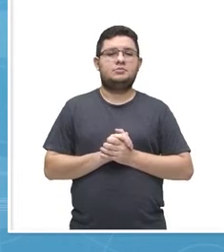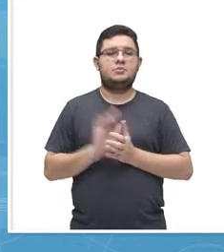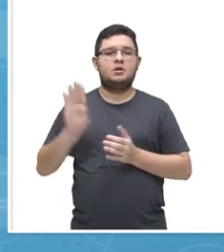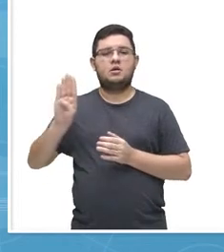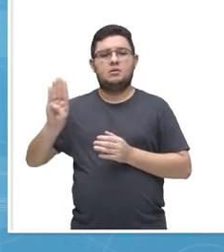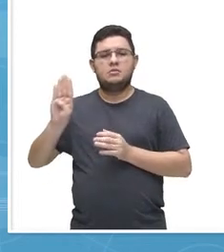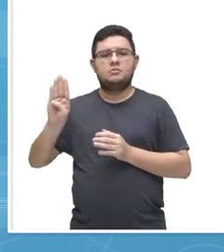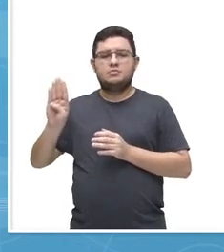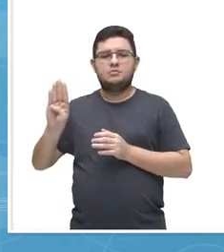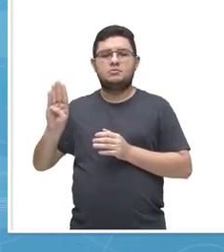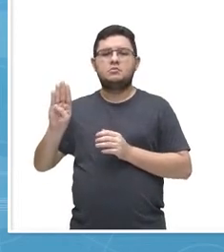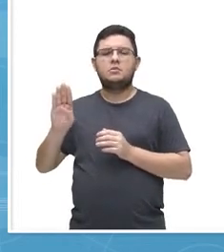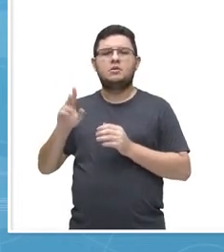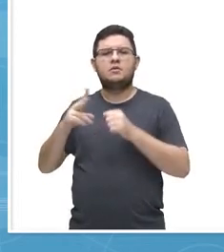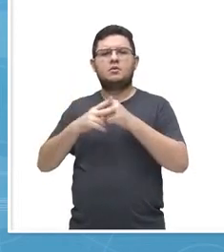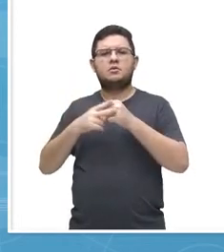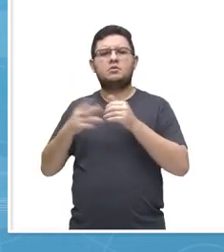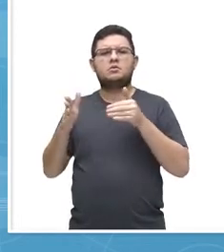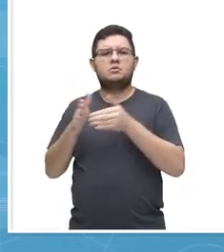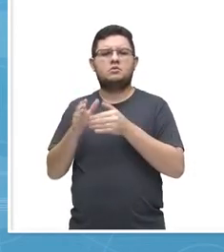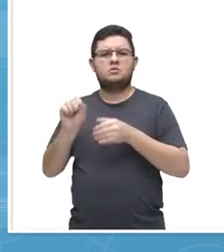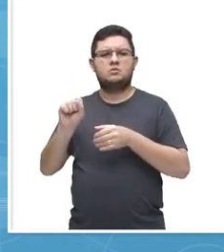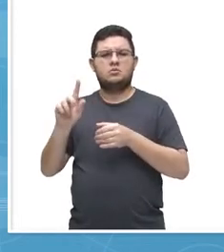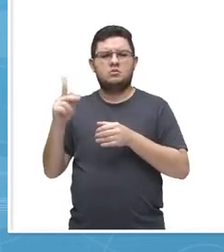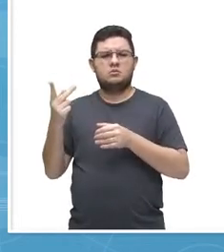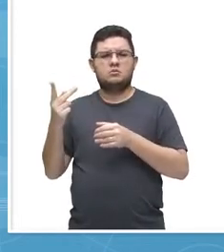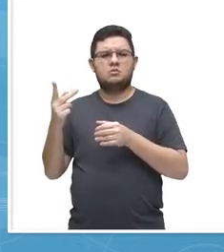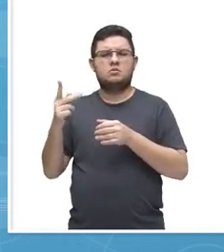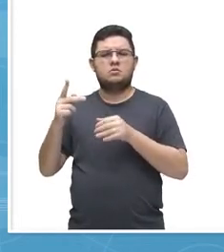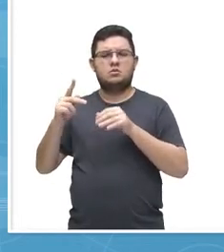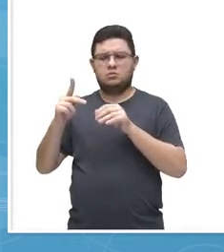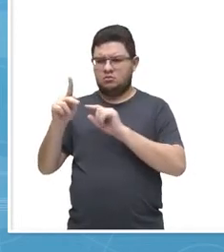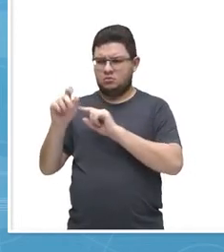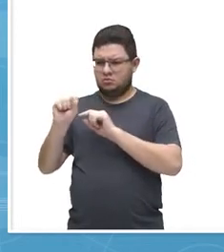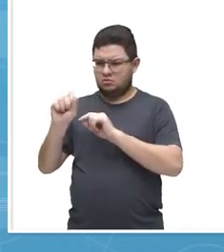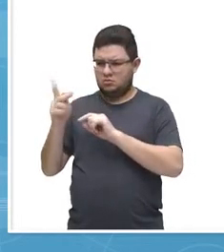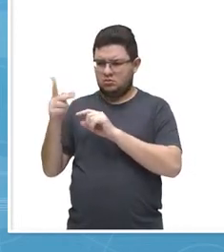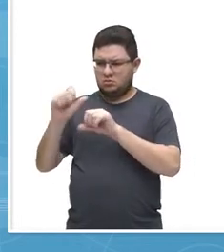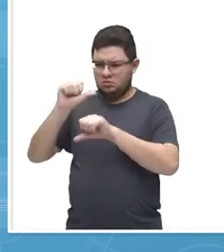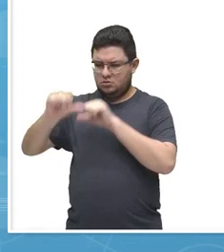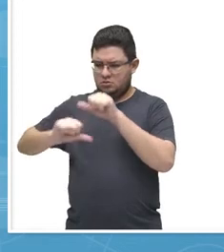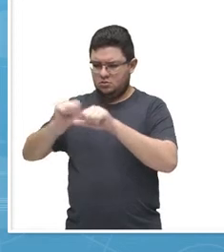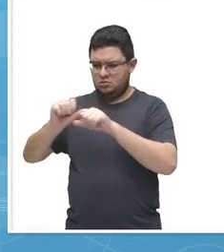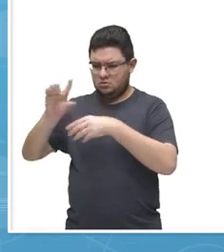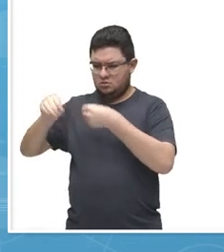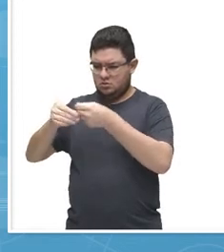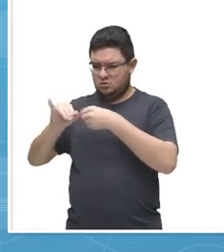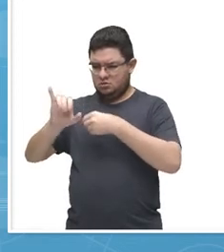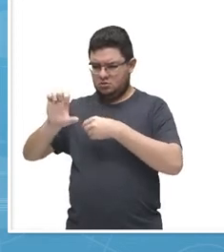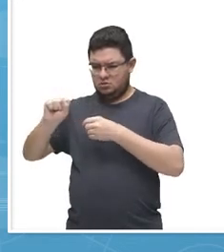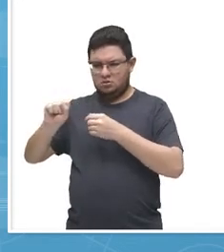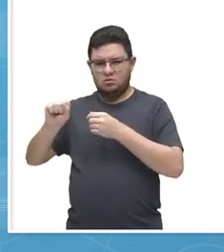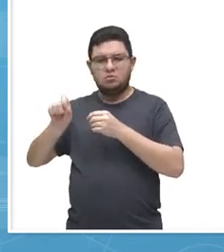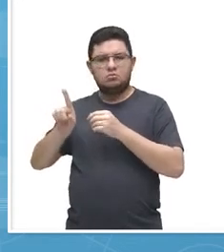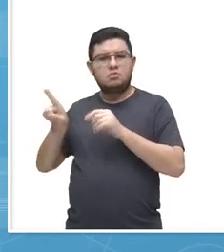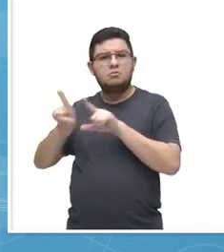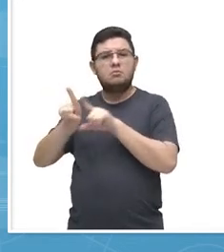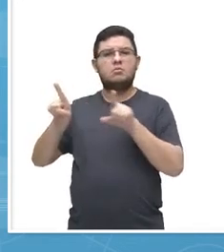mudam para IES. Bom, acho que está fora essa porque o verbo aqui não termina em SH, terminou em Y, não